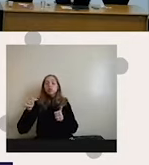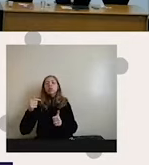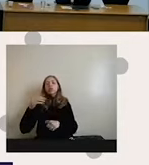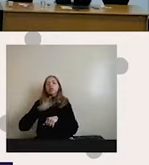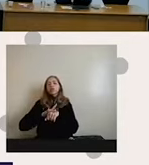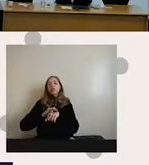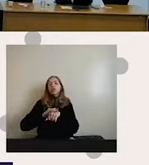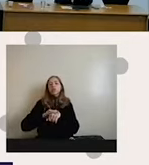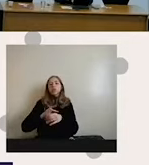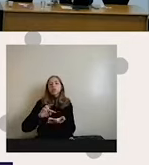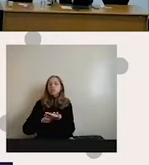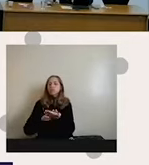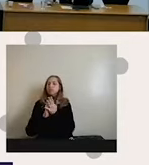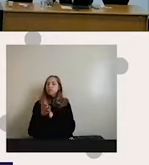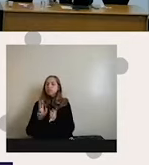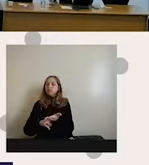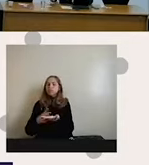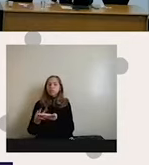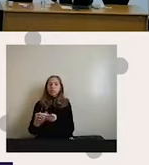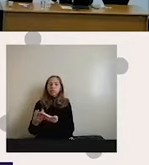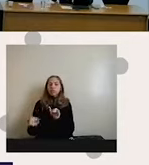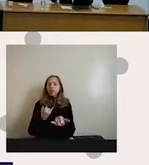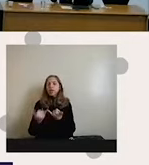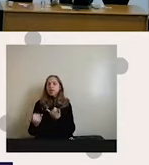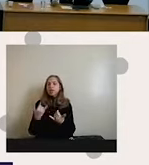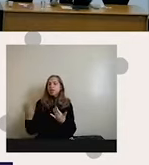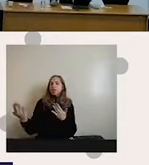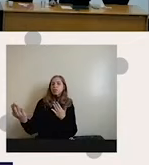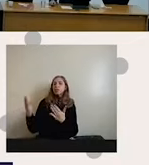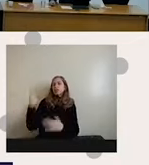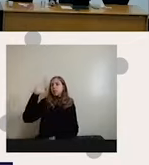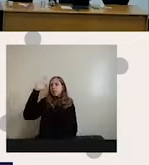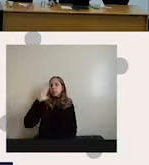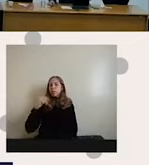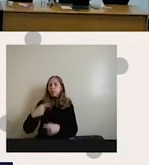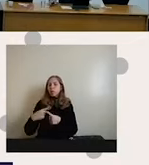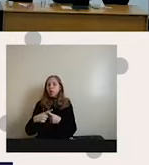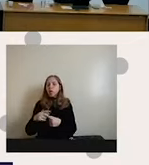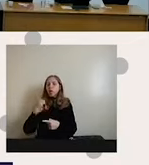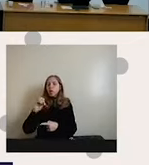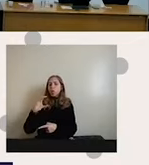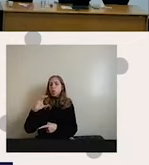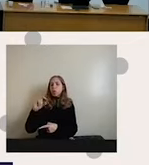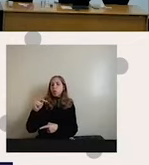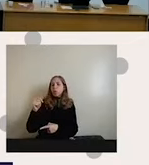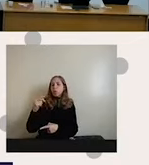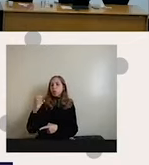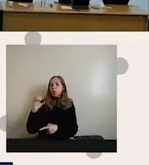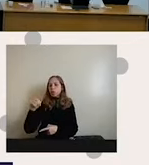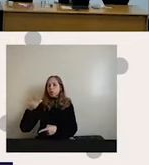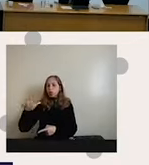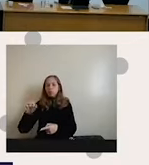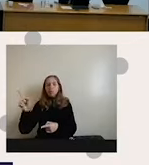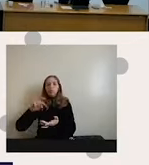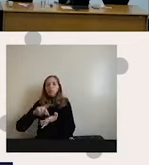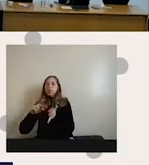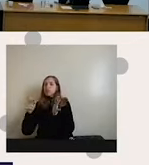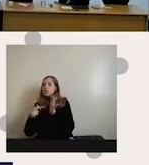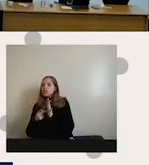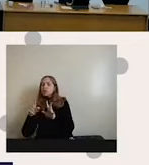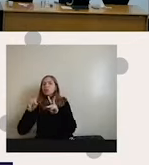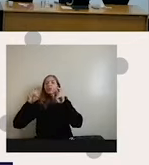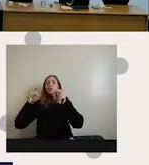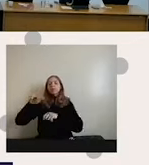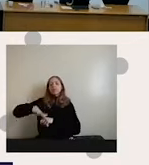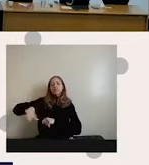neologismo à brasileira, né, que deve ser evitado, porque a questão de ocupacional pode significar não exatamente relacionado ao trabalho. E